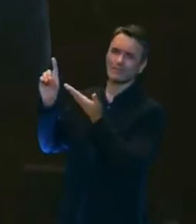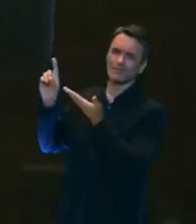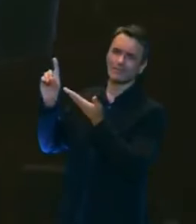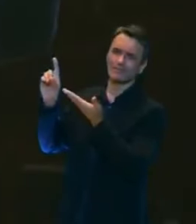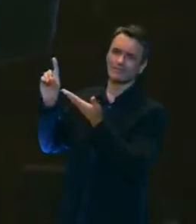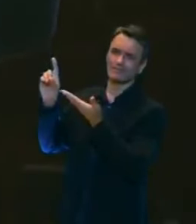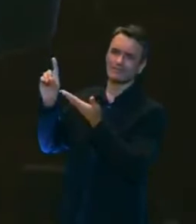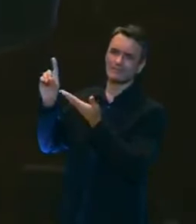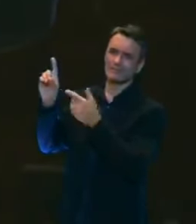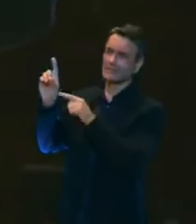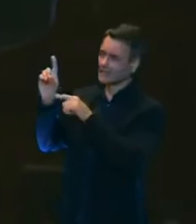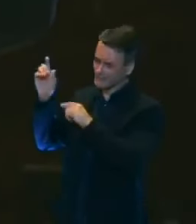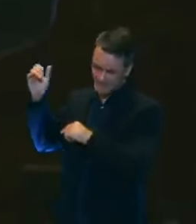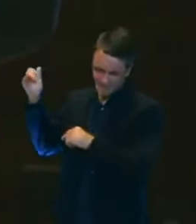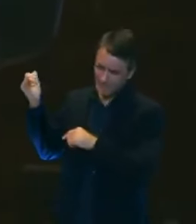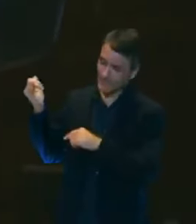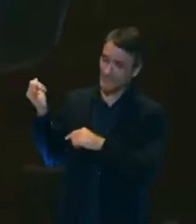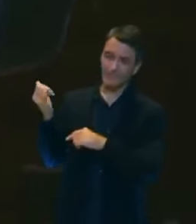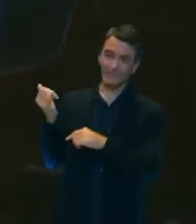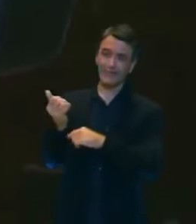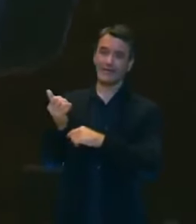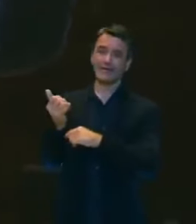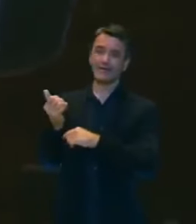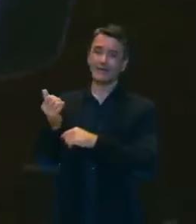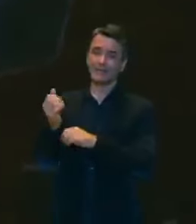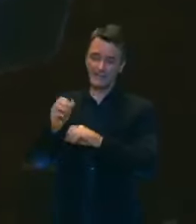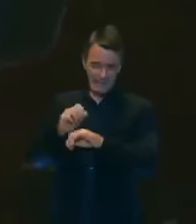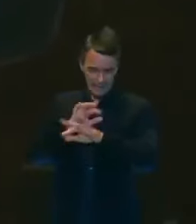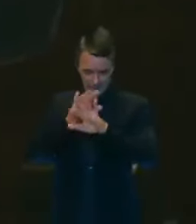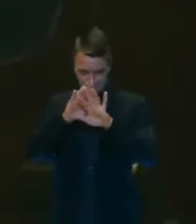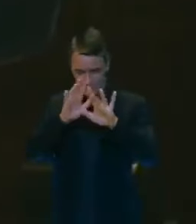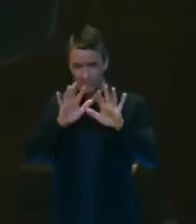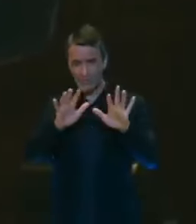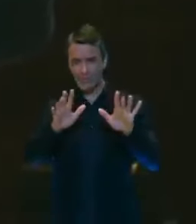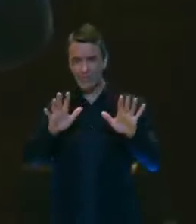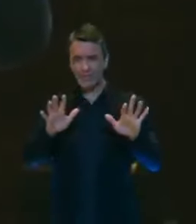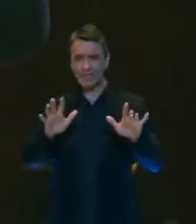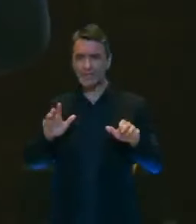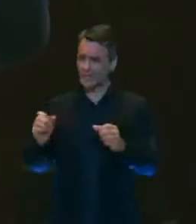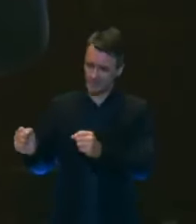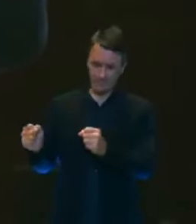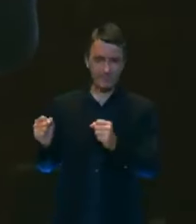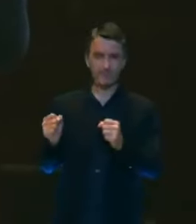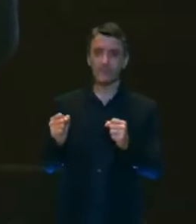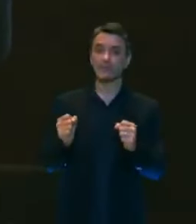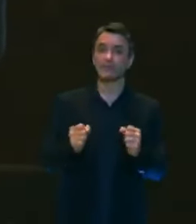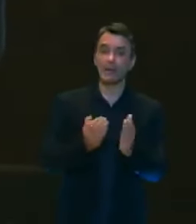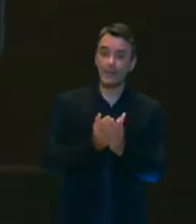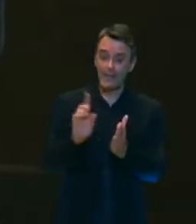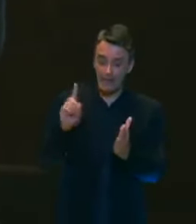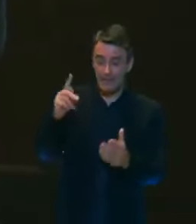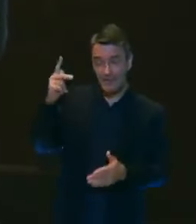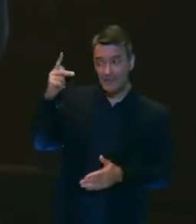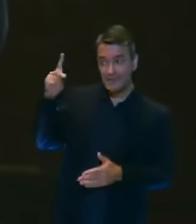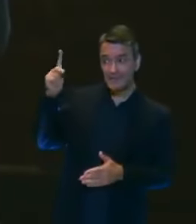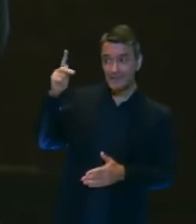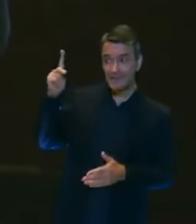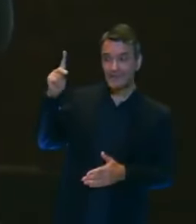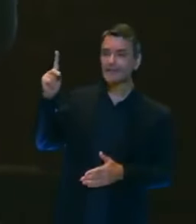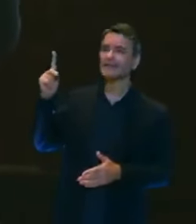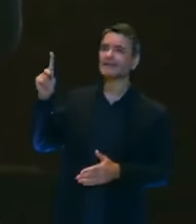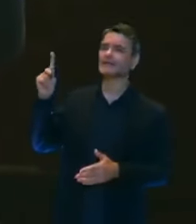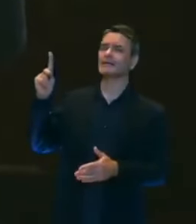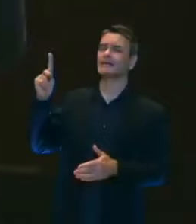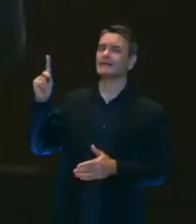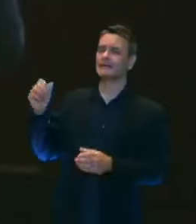O hálito dele faz a glória dos homens derreterem. A palavra dele cria